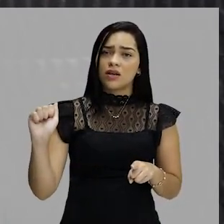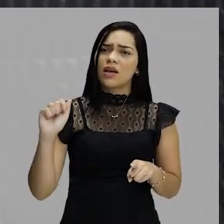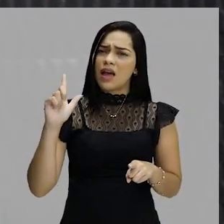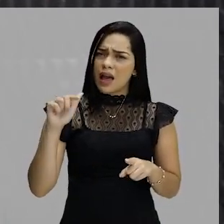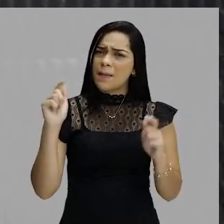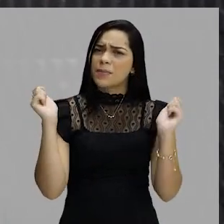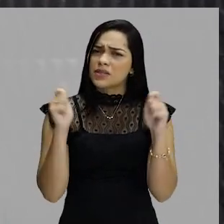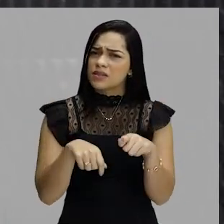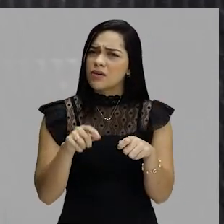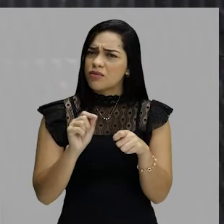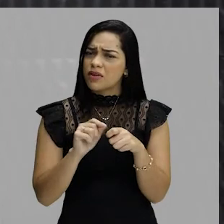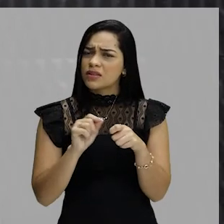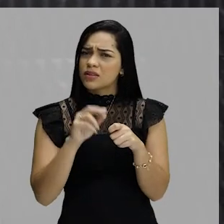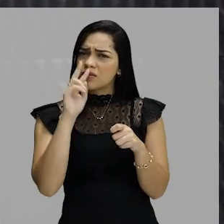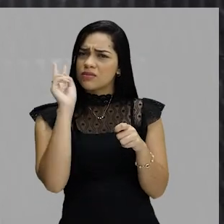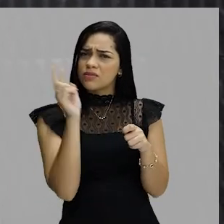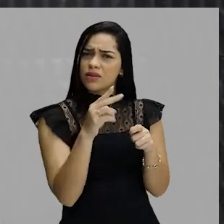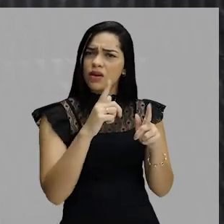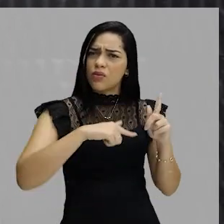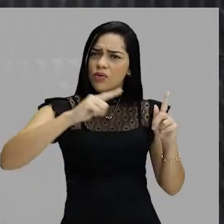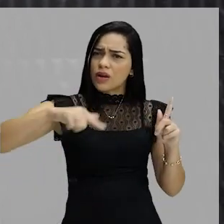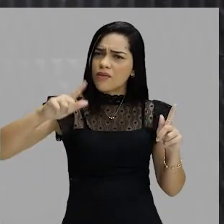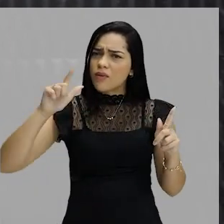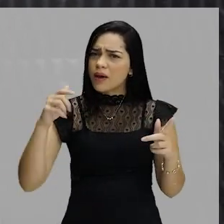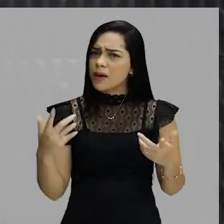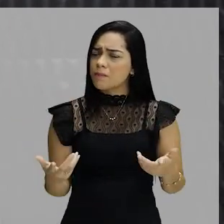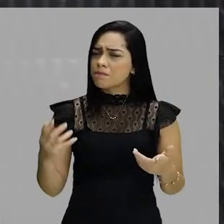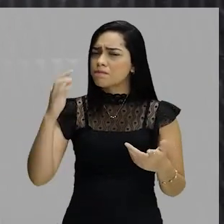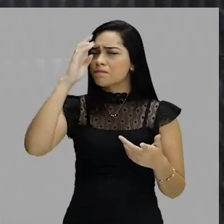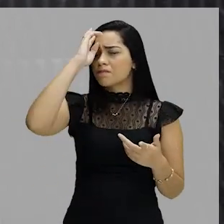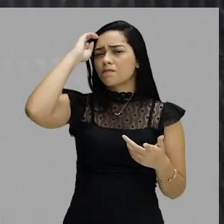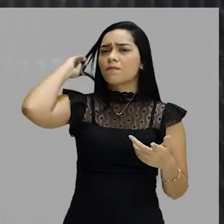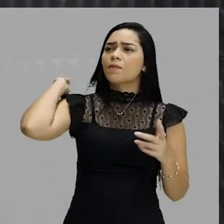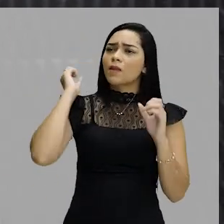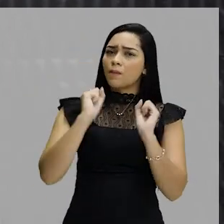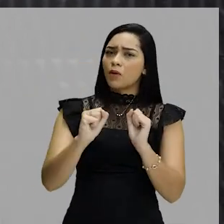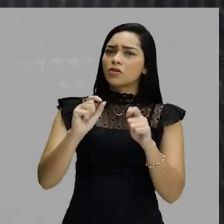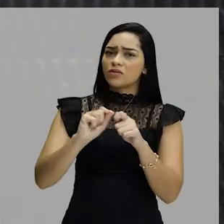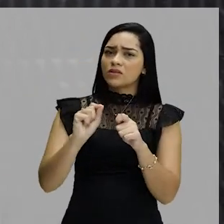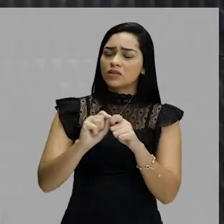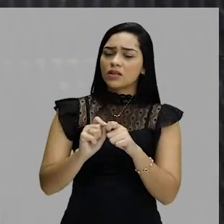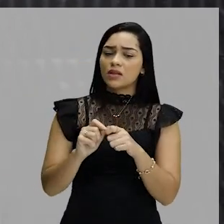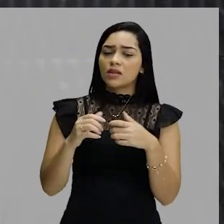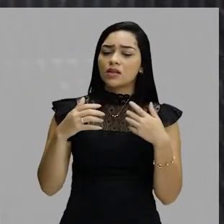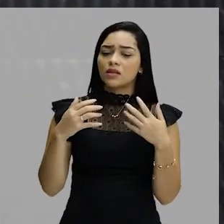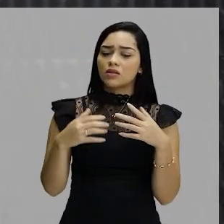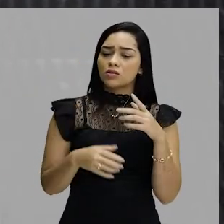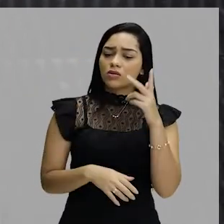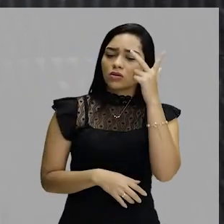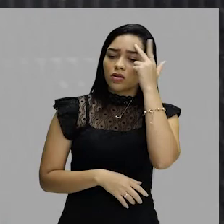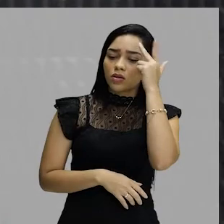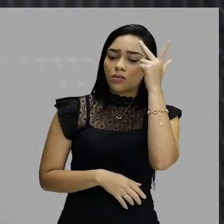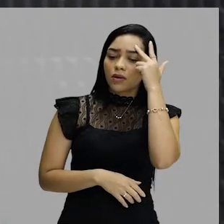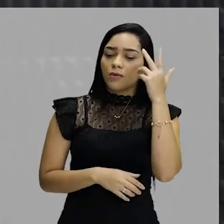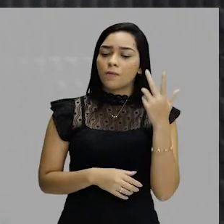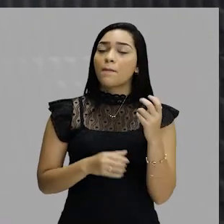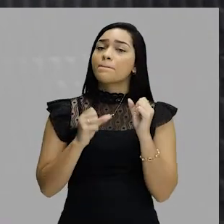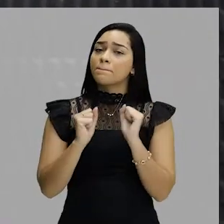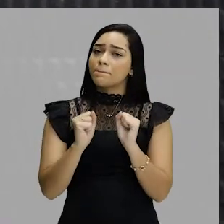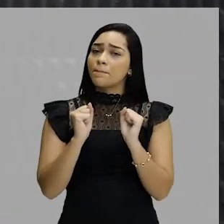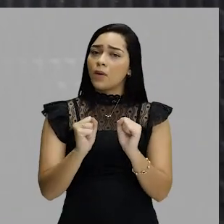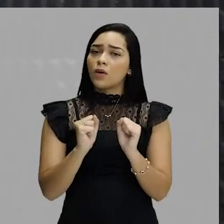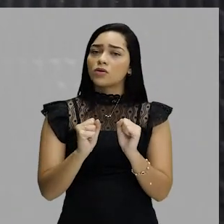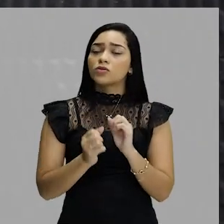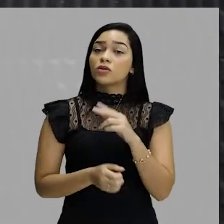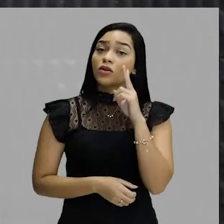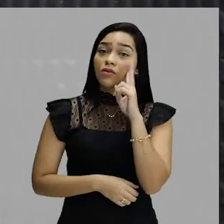é possível fazer isso olhando para o gráfico da função? Será que dá para a gente fazer isso tranquilamente? Dá, pessoal.